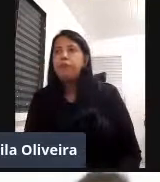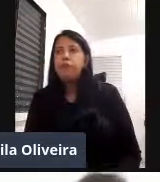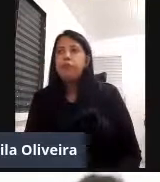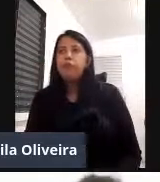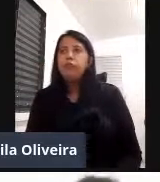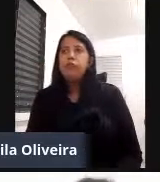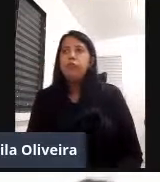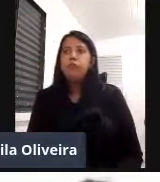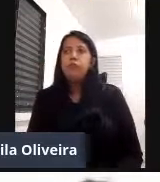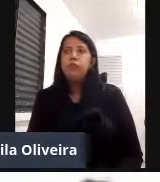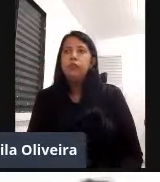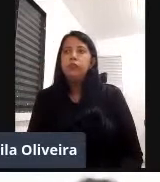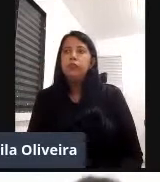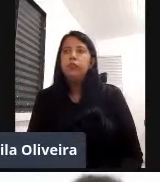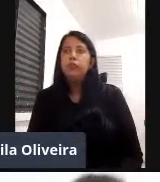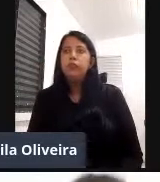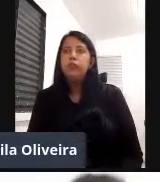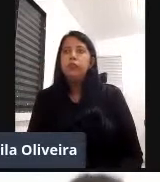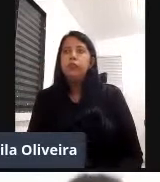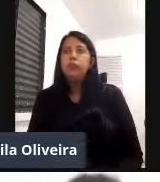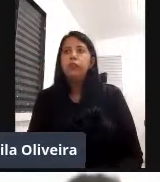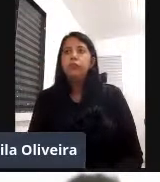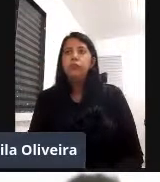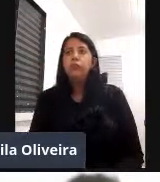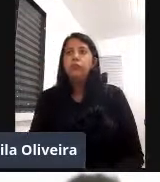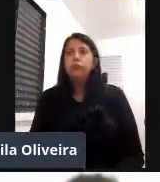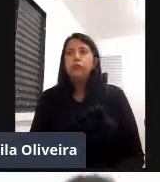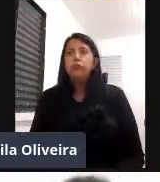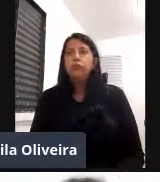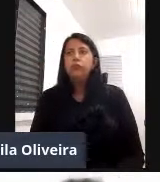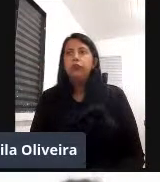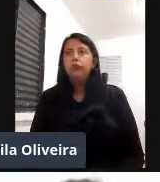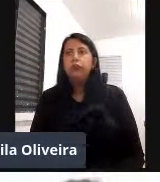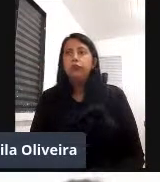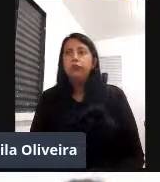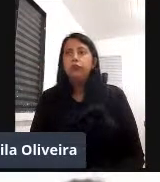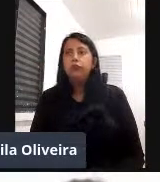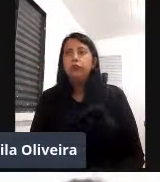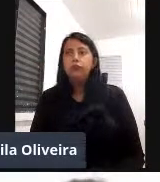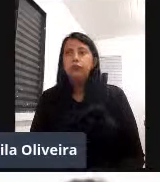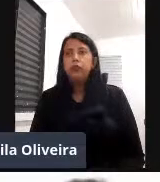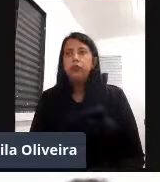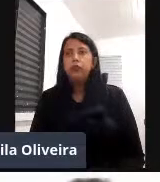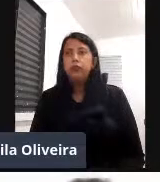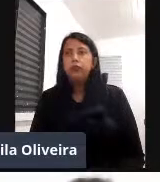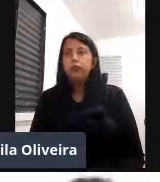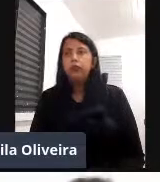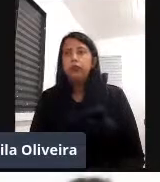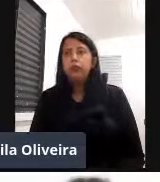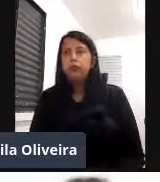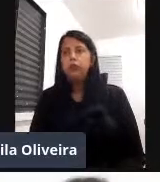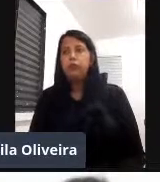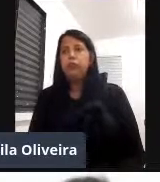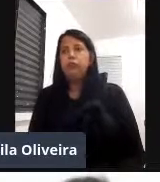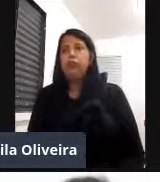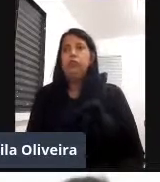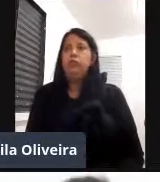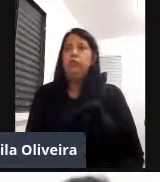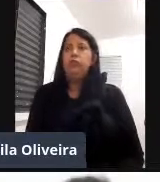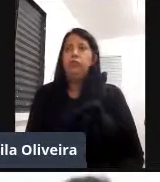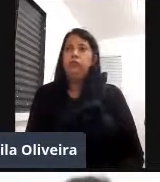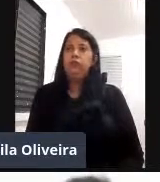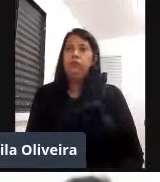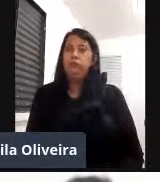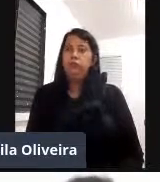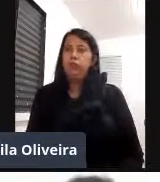mesmo dados. Quando eu coloco o asterisco na frente, ele vai pesquisar para mim esse termo e tudo que vier